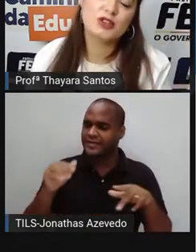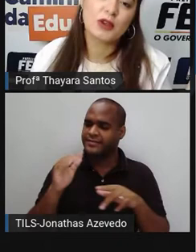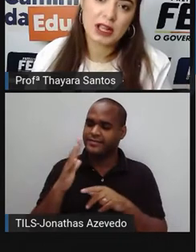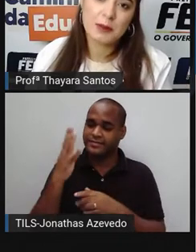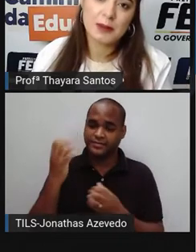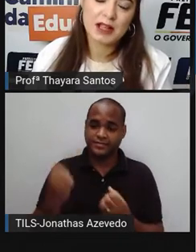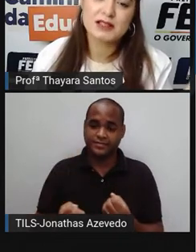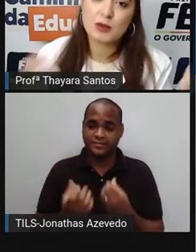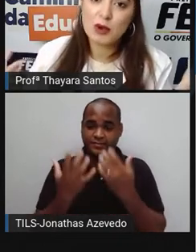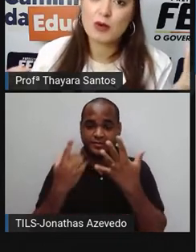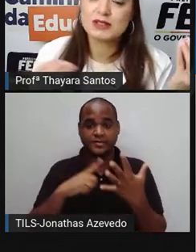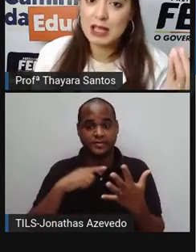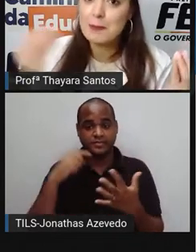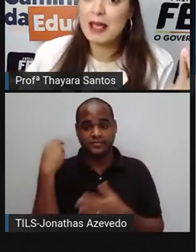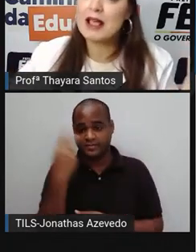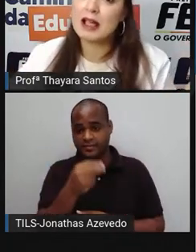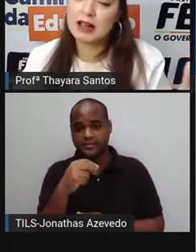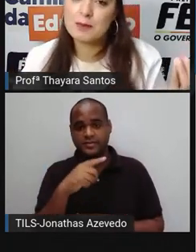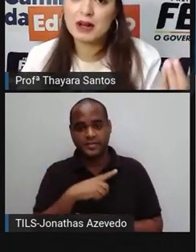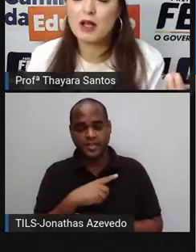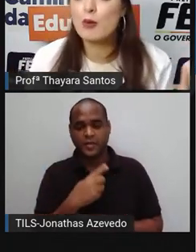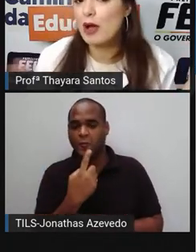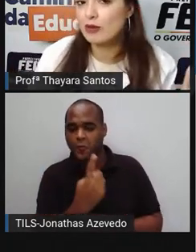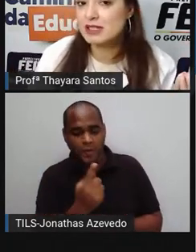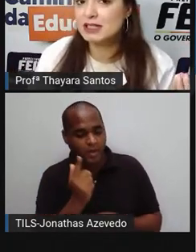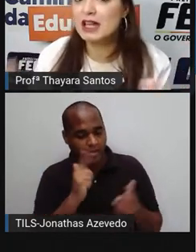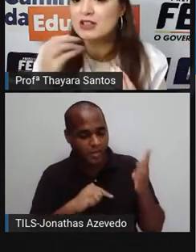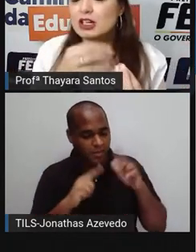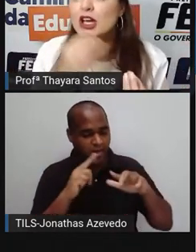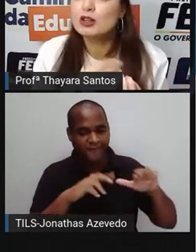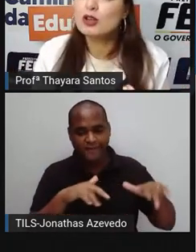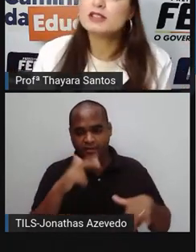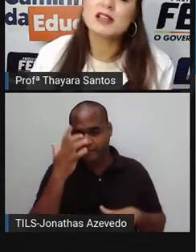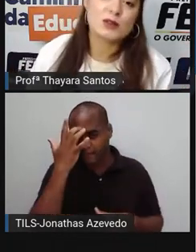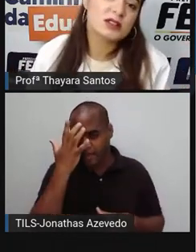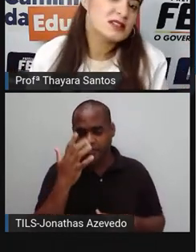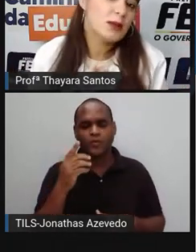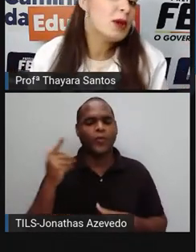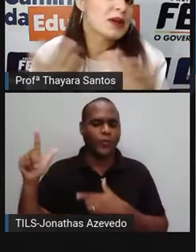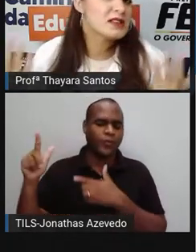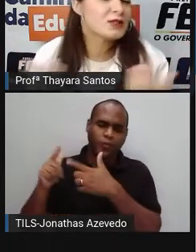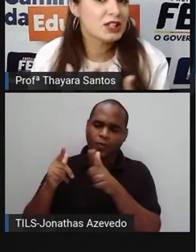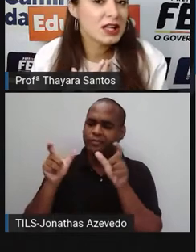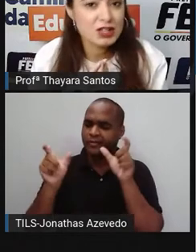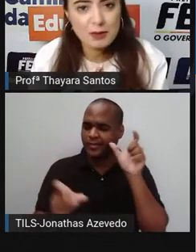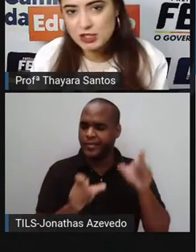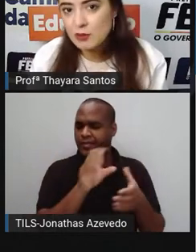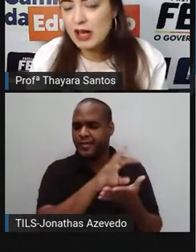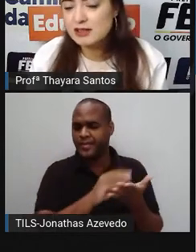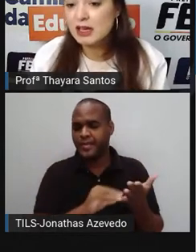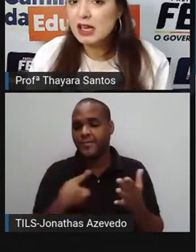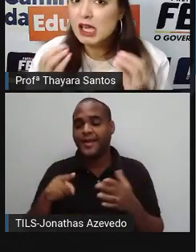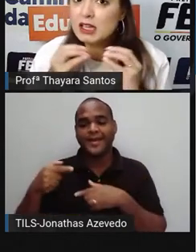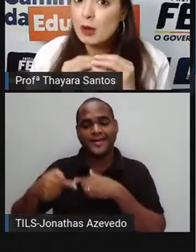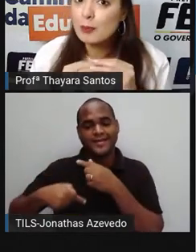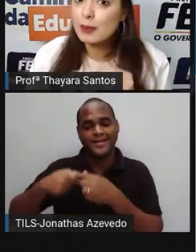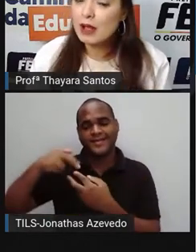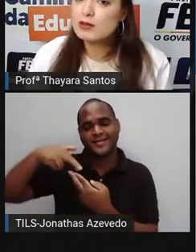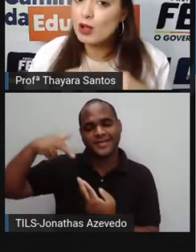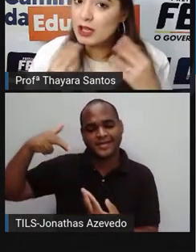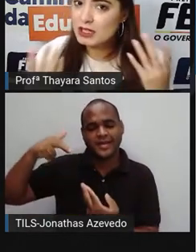é se você tiver aquela praia assim uma consegue pegar aquela praga facilidade todas as outras também porque elas são geneticamente iguais